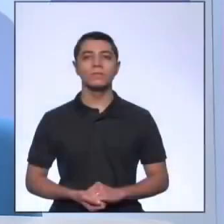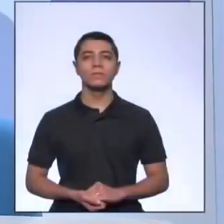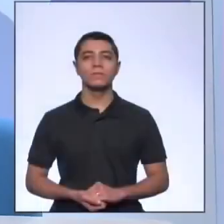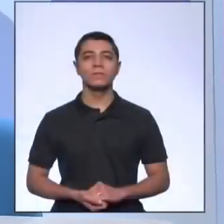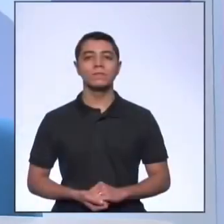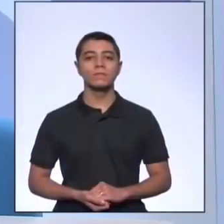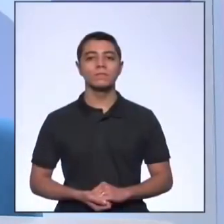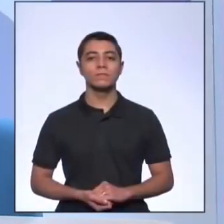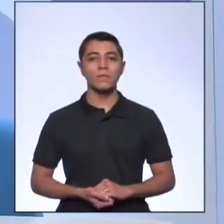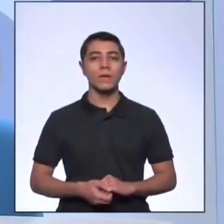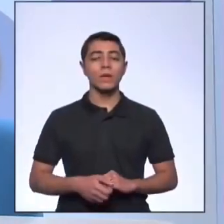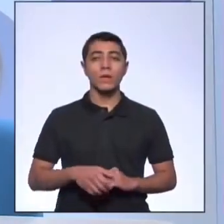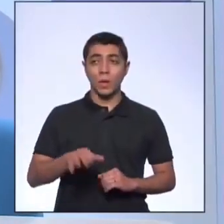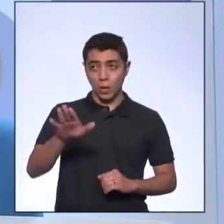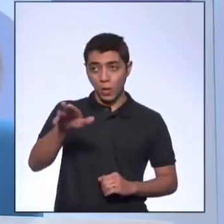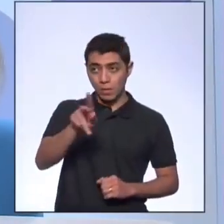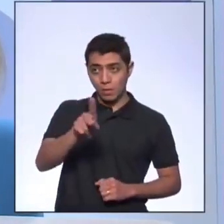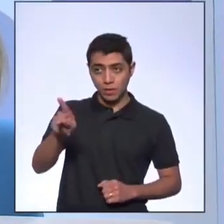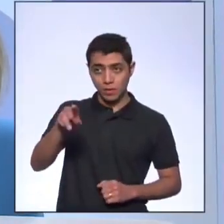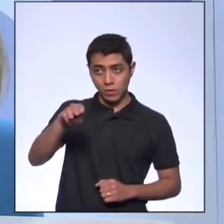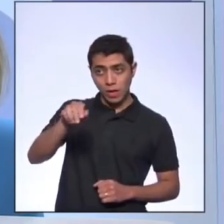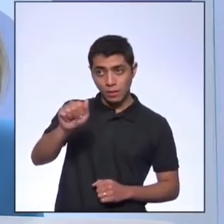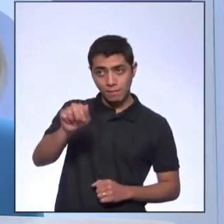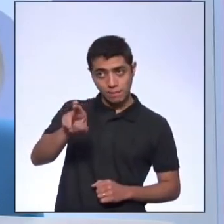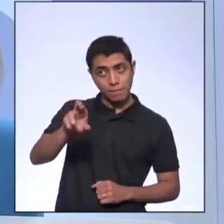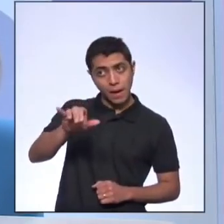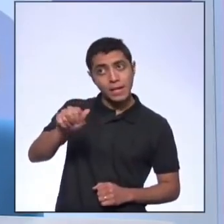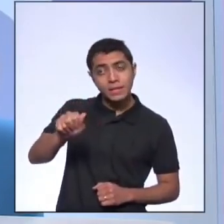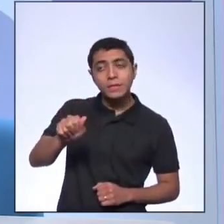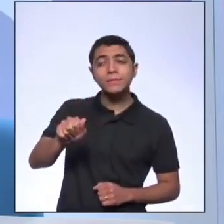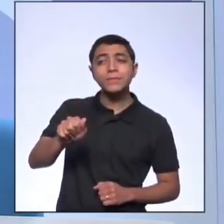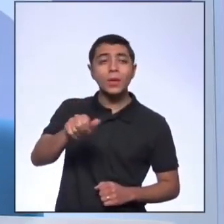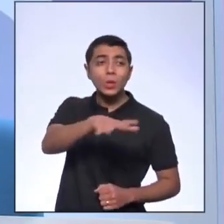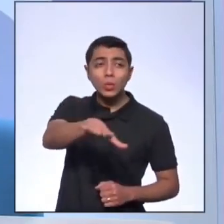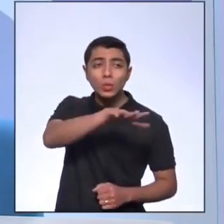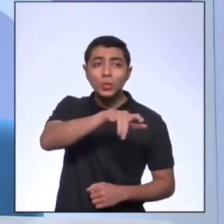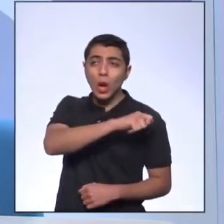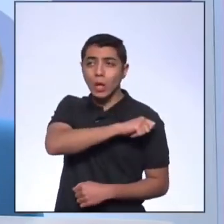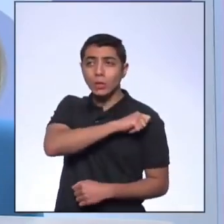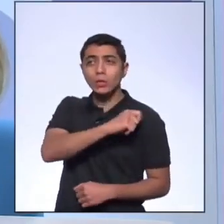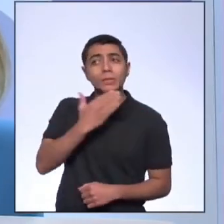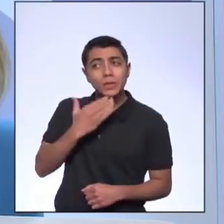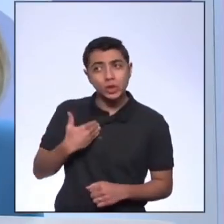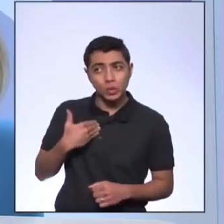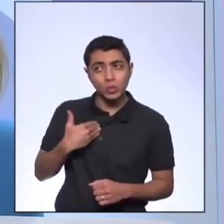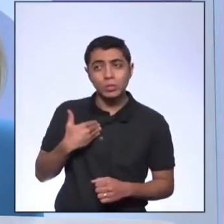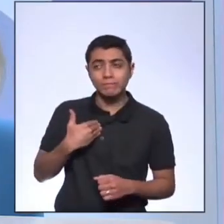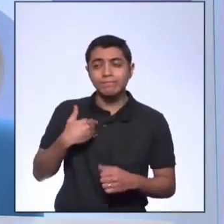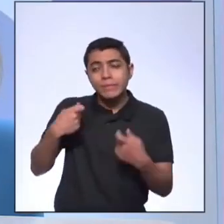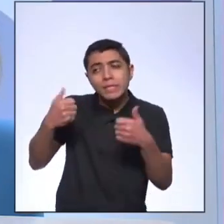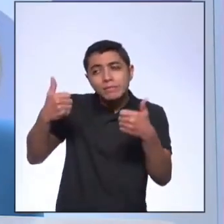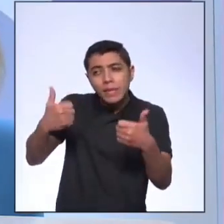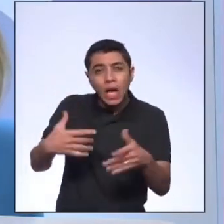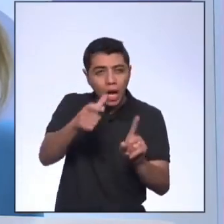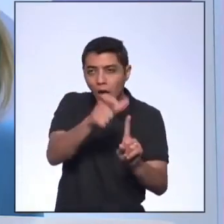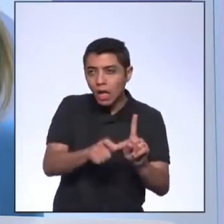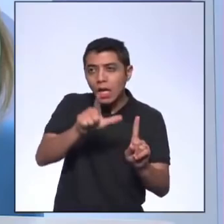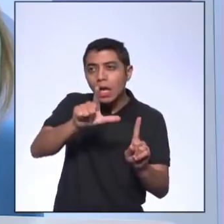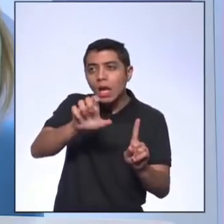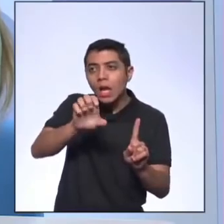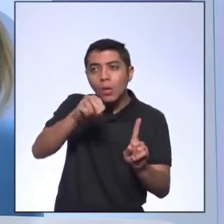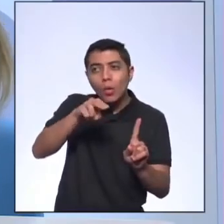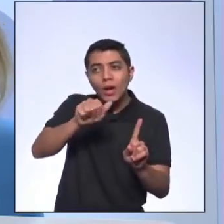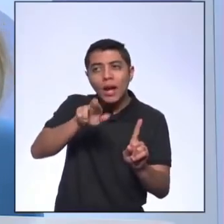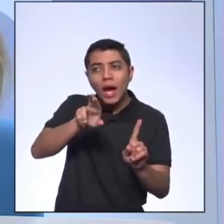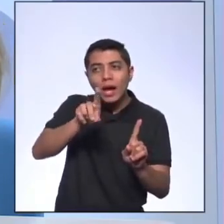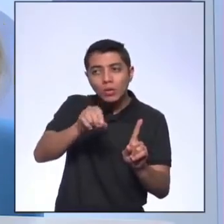Professora Márcia, os alunos estão pedindo para explicar, e aí até uma fala do Leonardo, um pouco mais sobre a visão sistêmica,